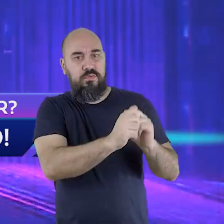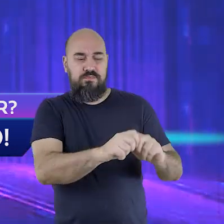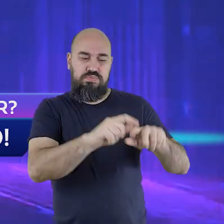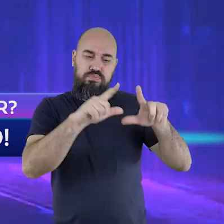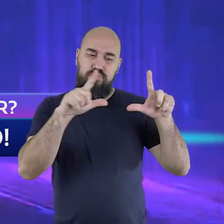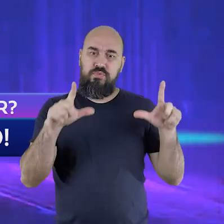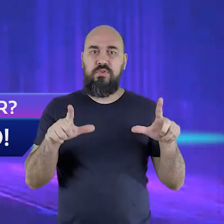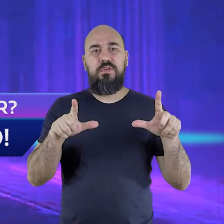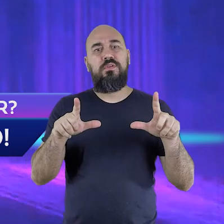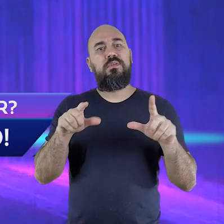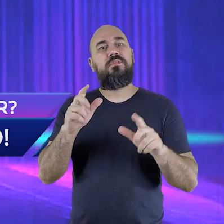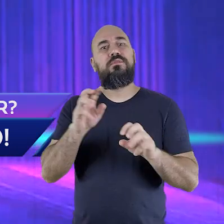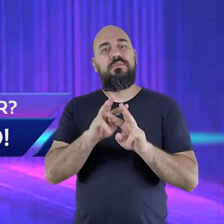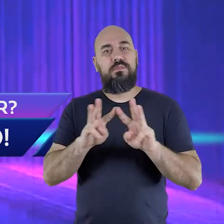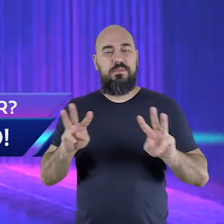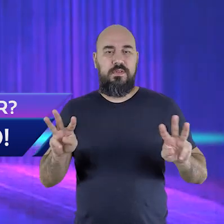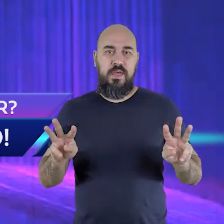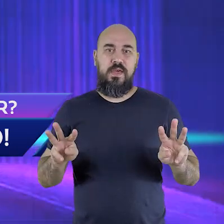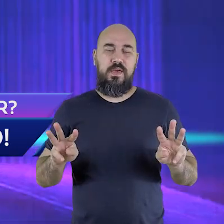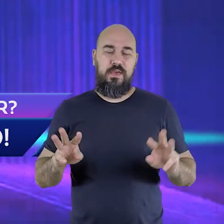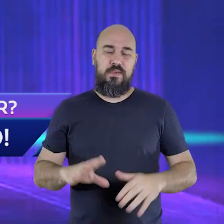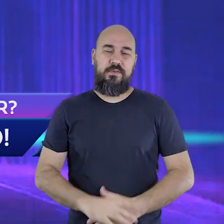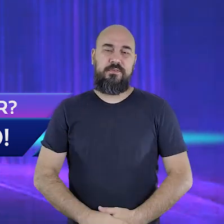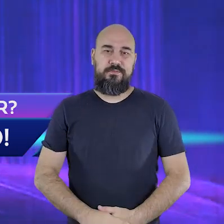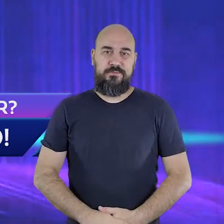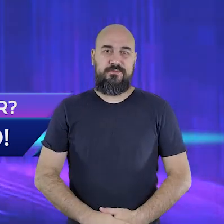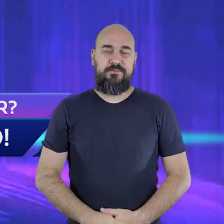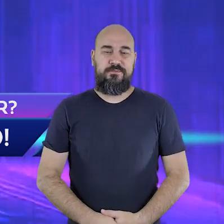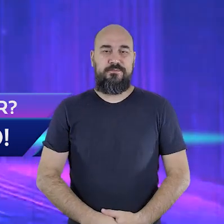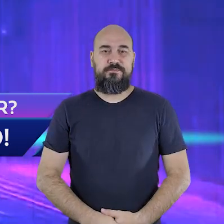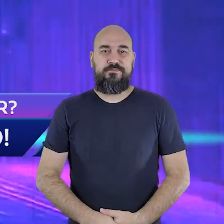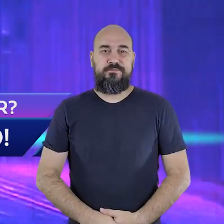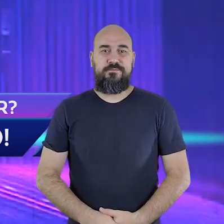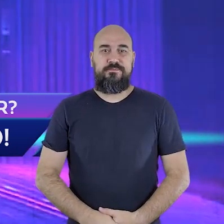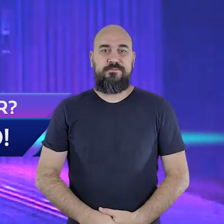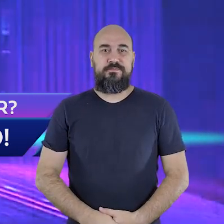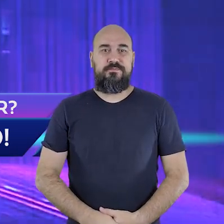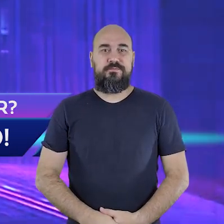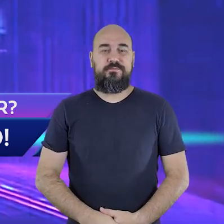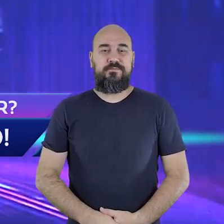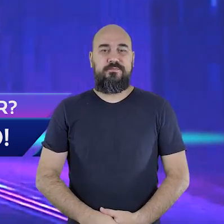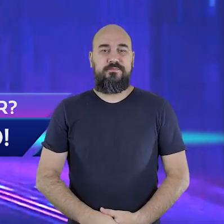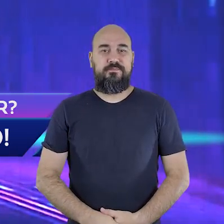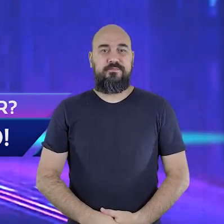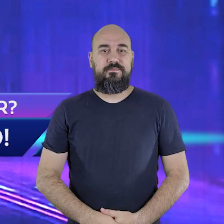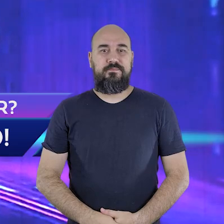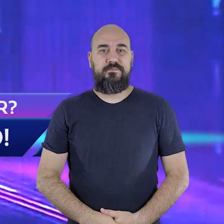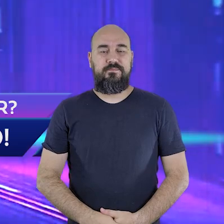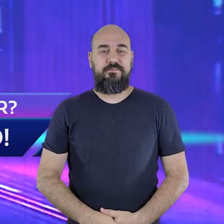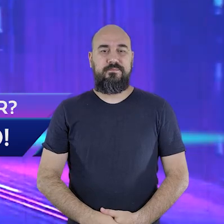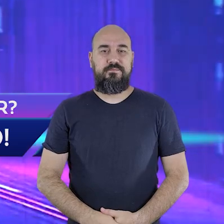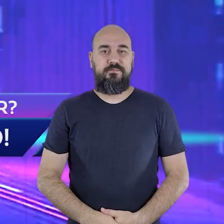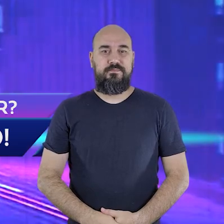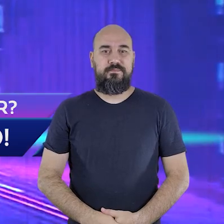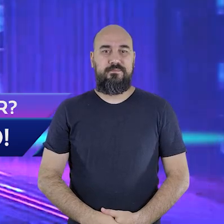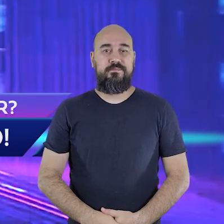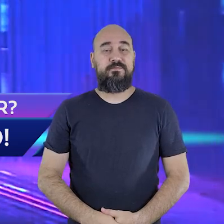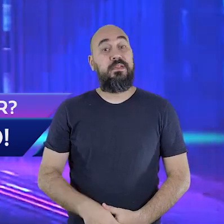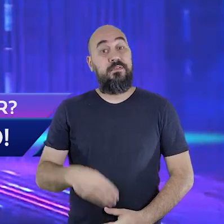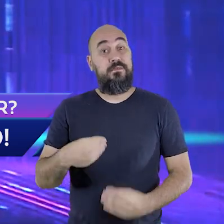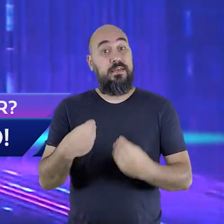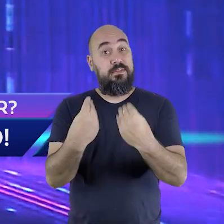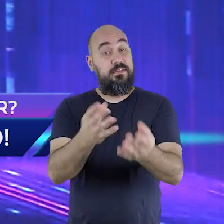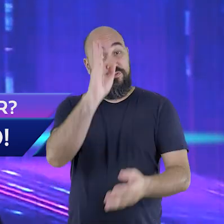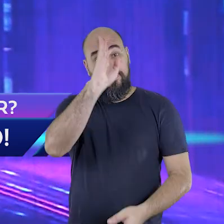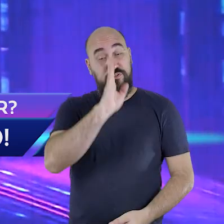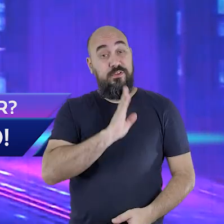levado diretamente ao site da nossa escola bíblica e vai receber esse material gratuitamente aí na sua casa. Tudo